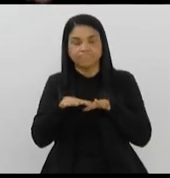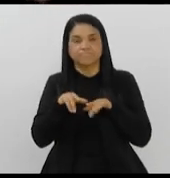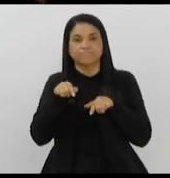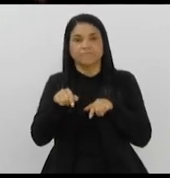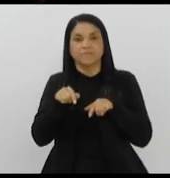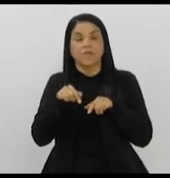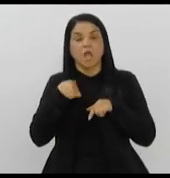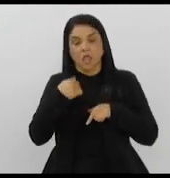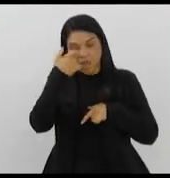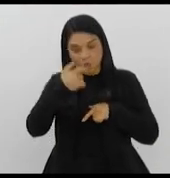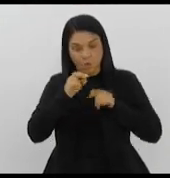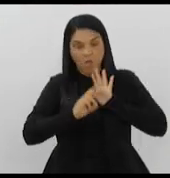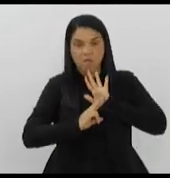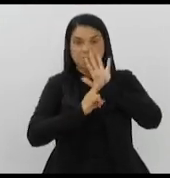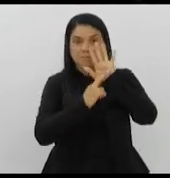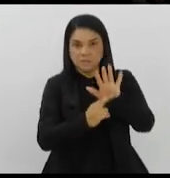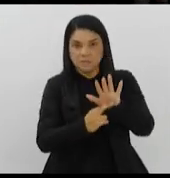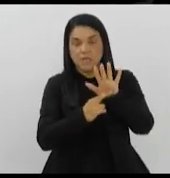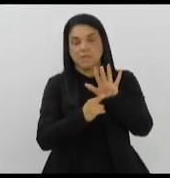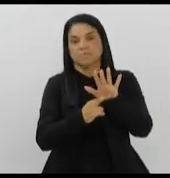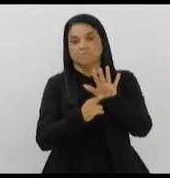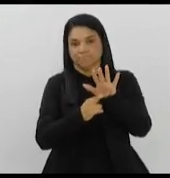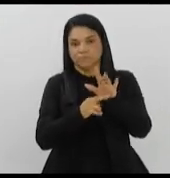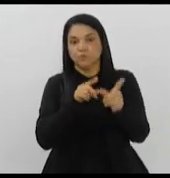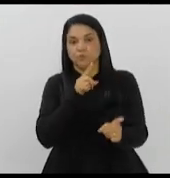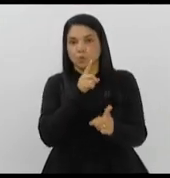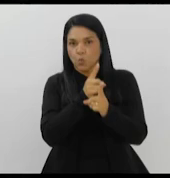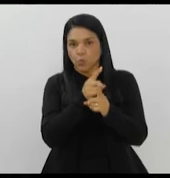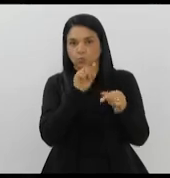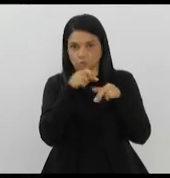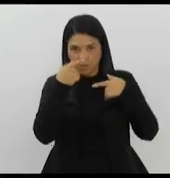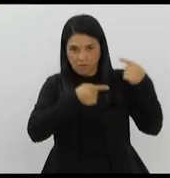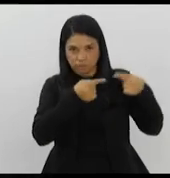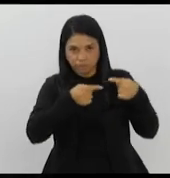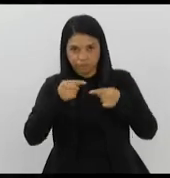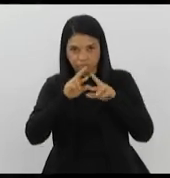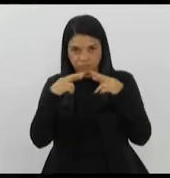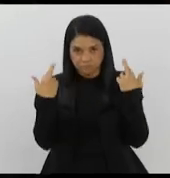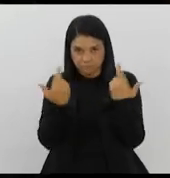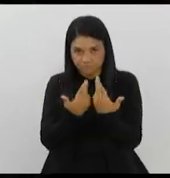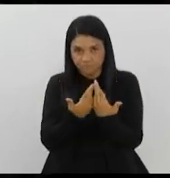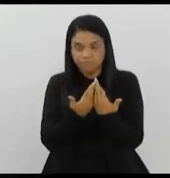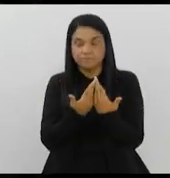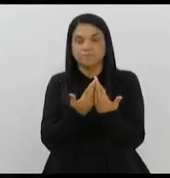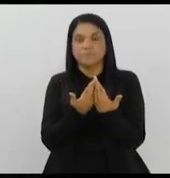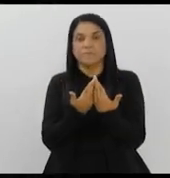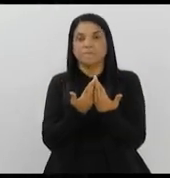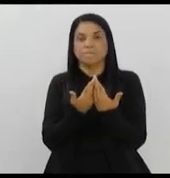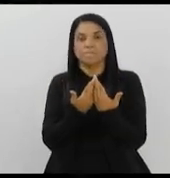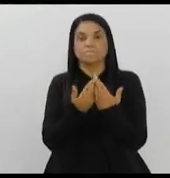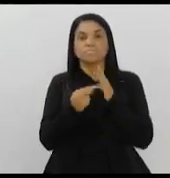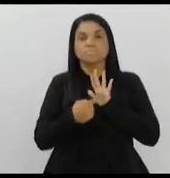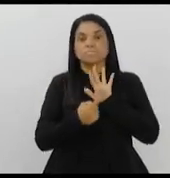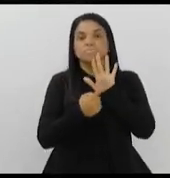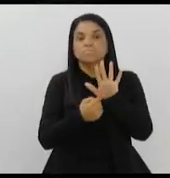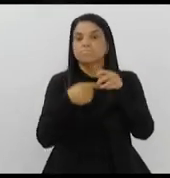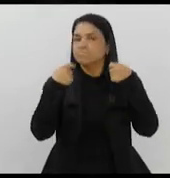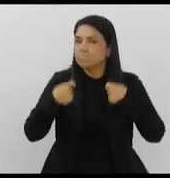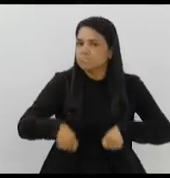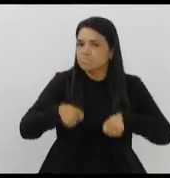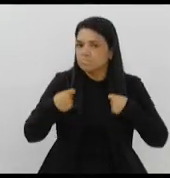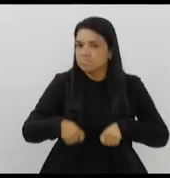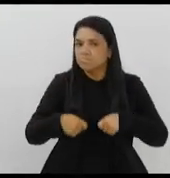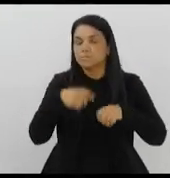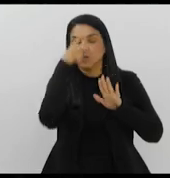estar nesse encontro, onde se colocou a necessidade de apresentar